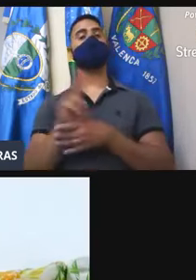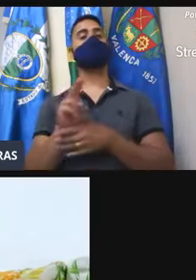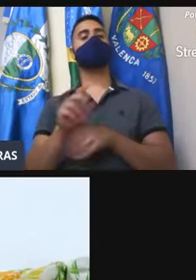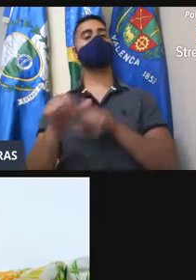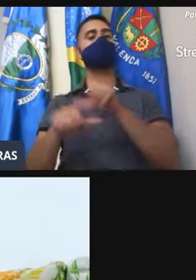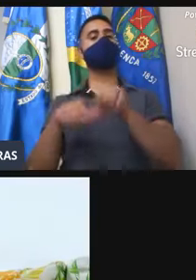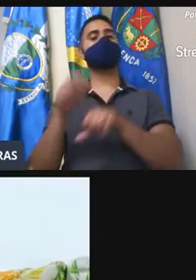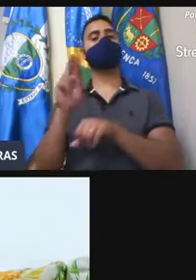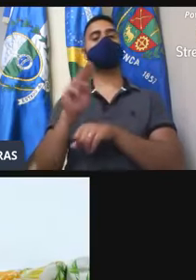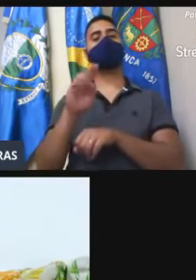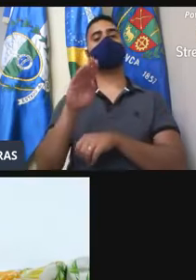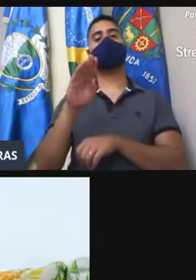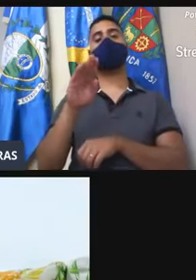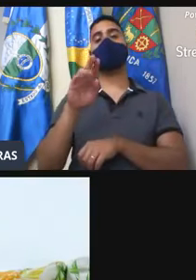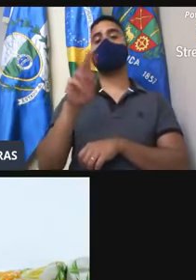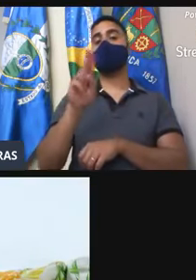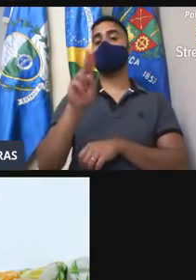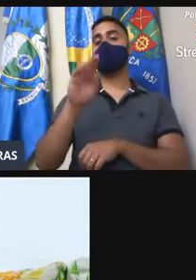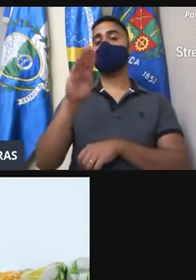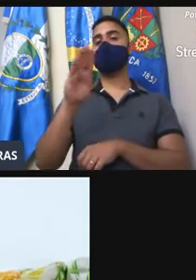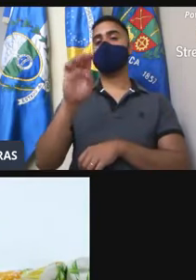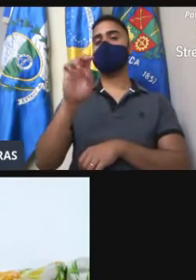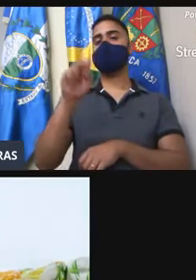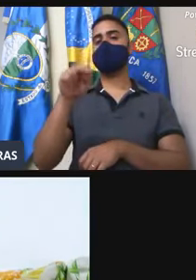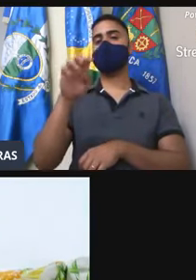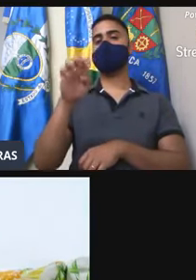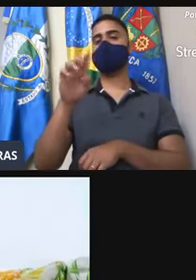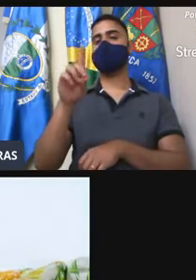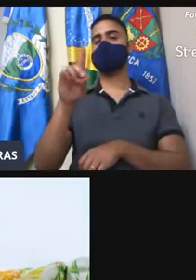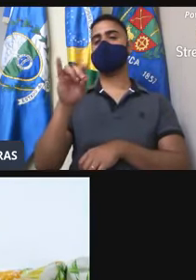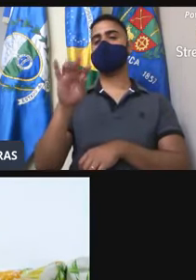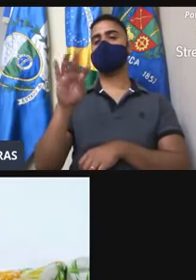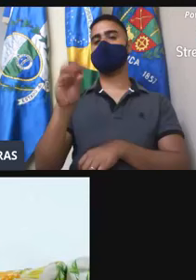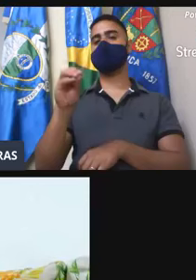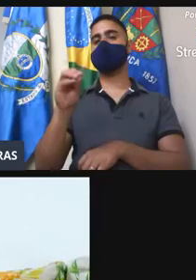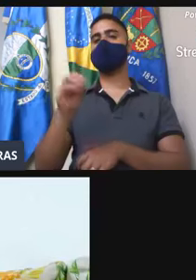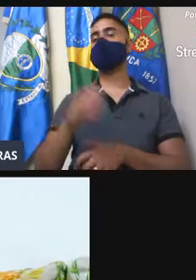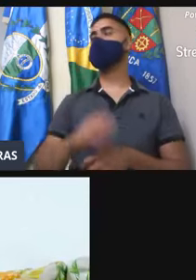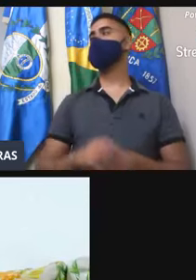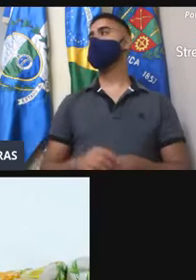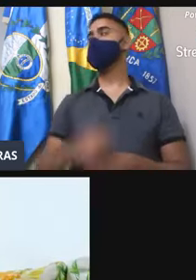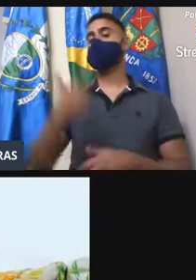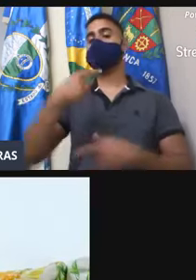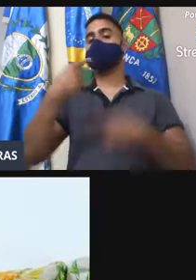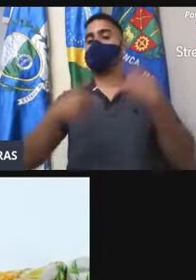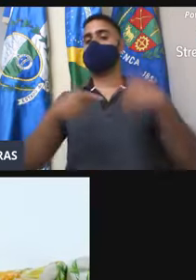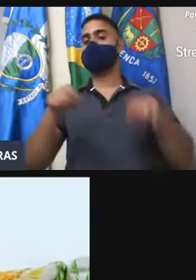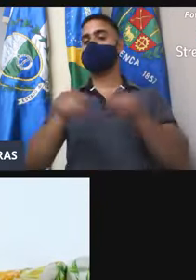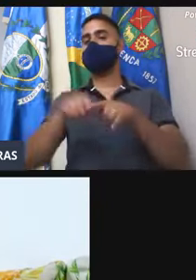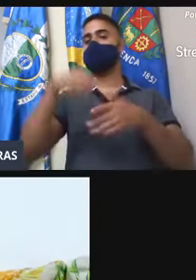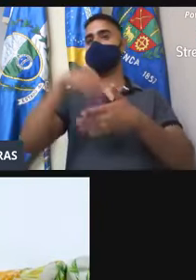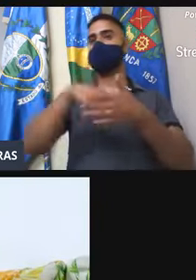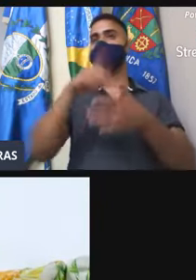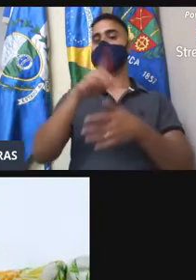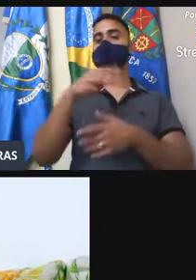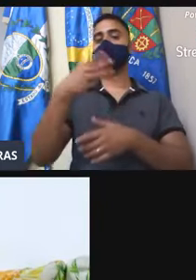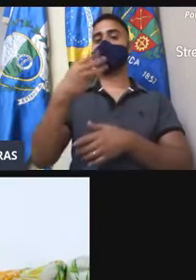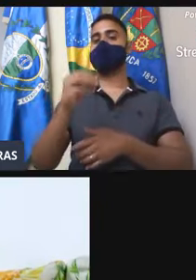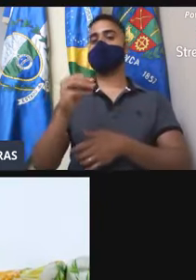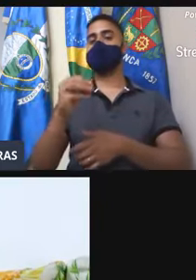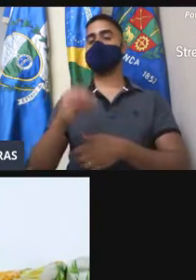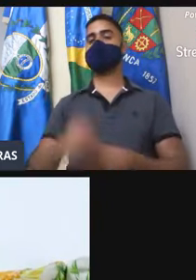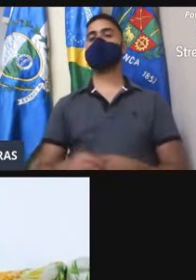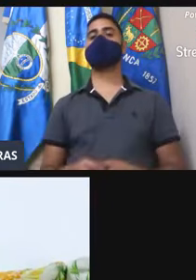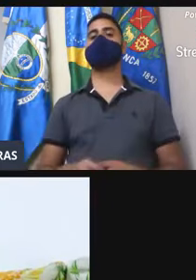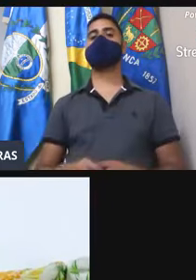a se chamar Rua Benedito Antônio Silveira da Outras Providências. Segunda discussão, votação no dia 30/7.